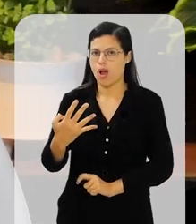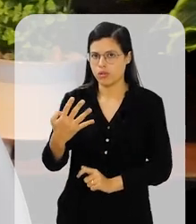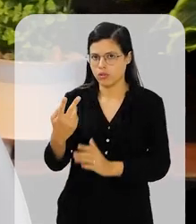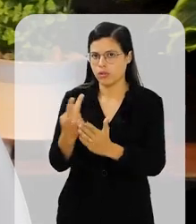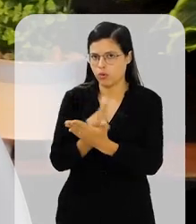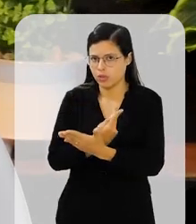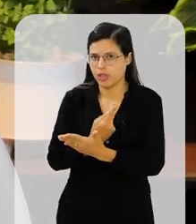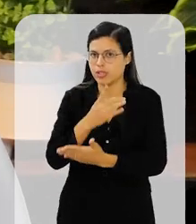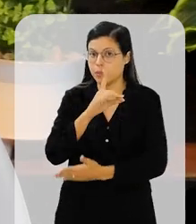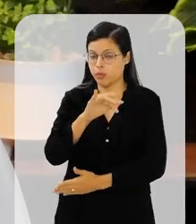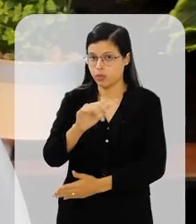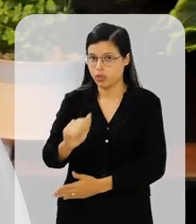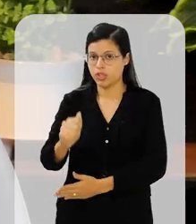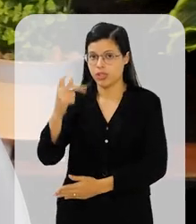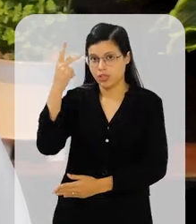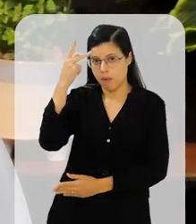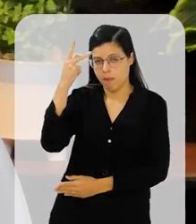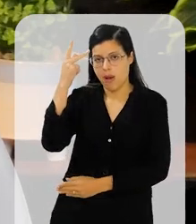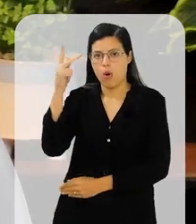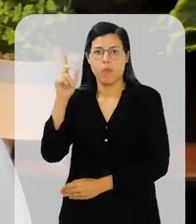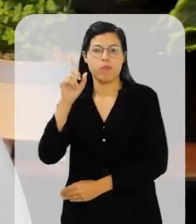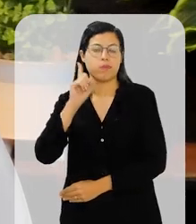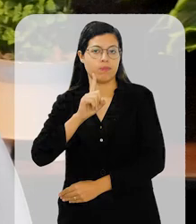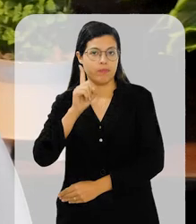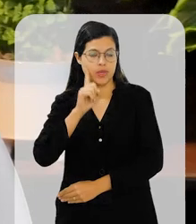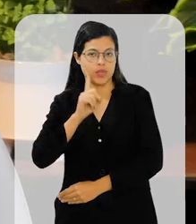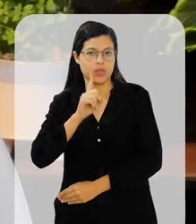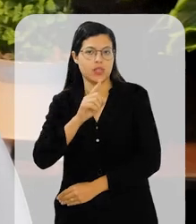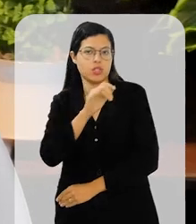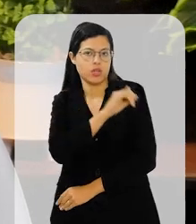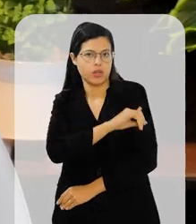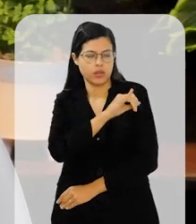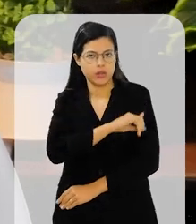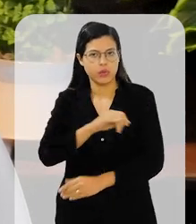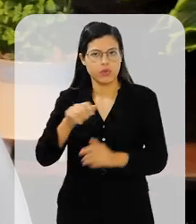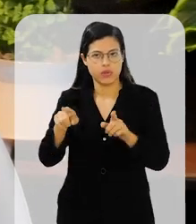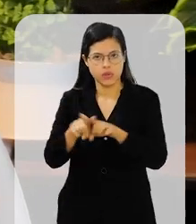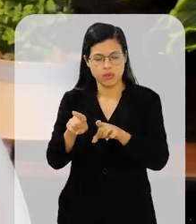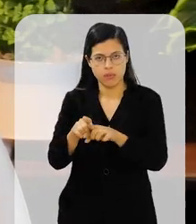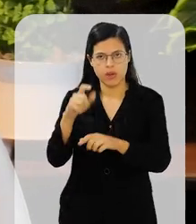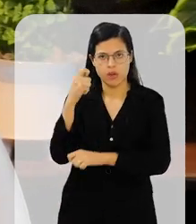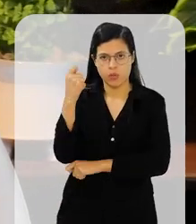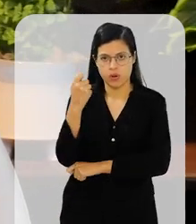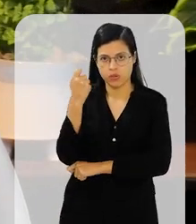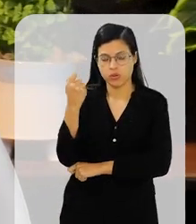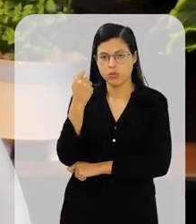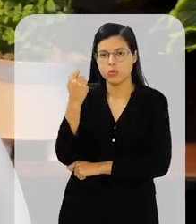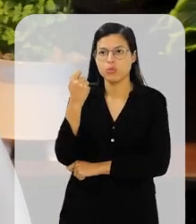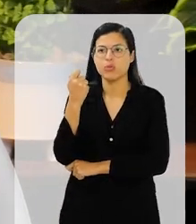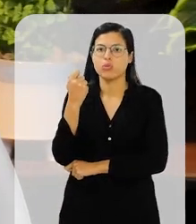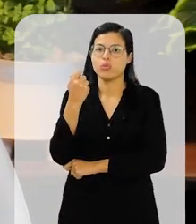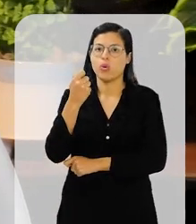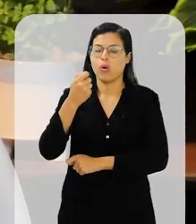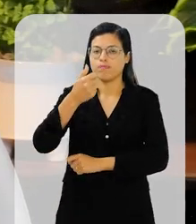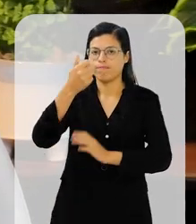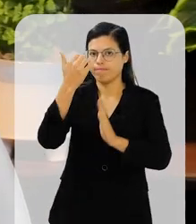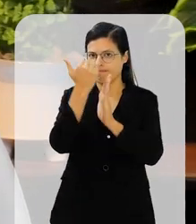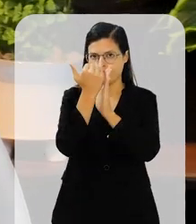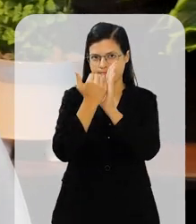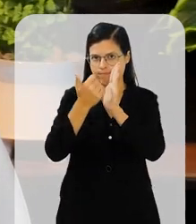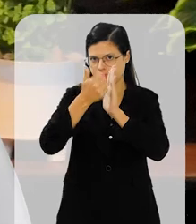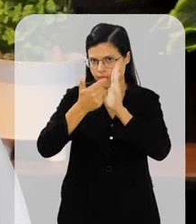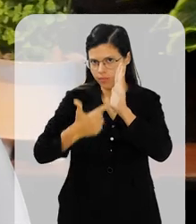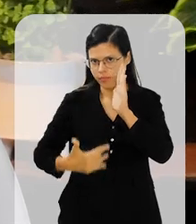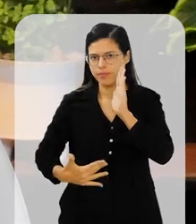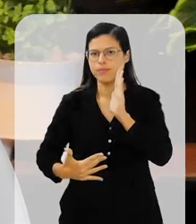494 casos por dia. São Paulo, Minas Gerais, Rio de Janeiro e Rio Grande do Sul lideram essa